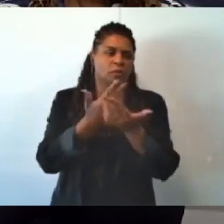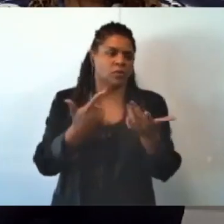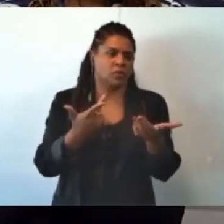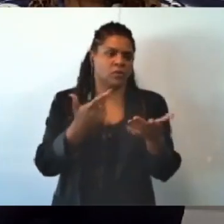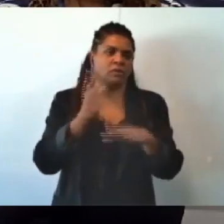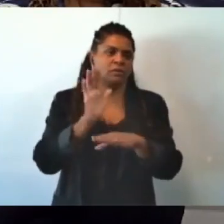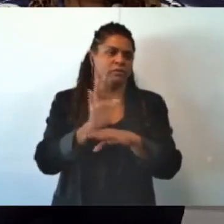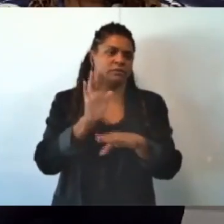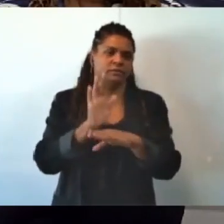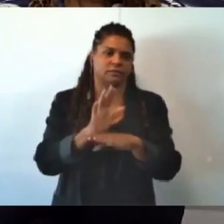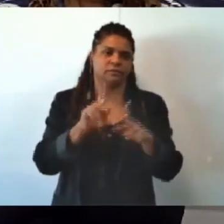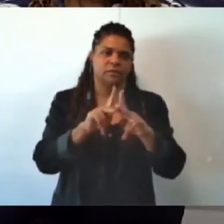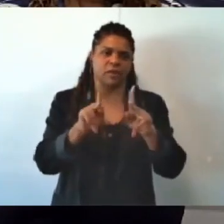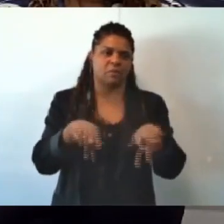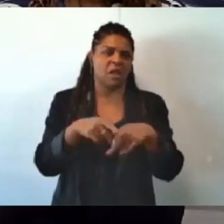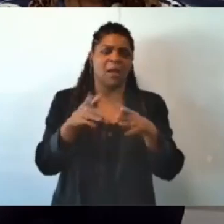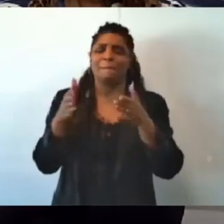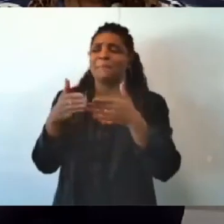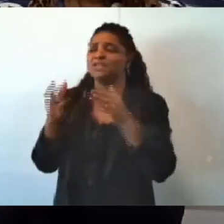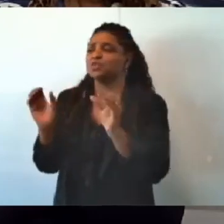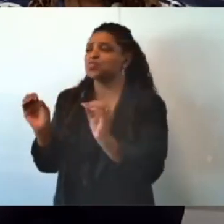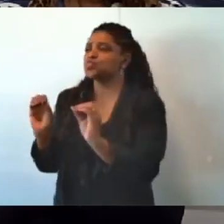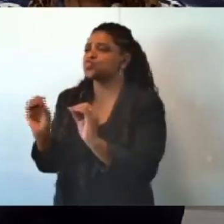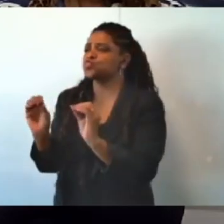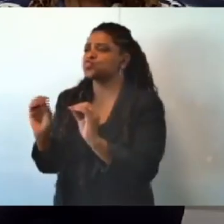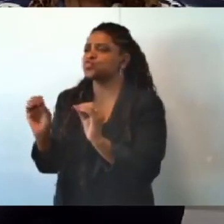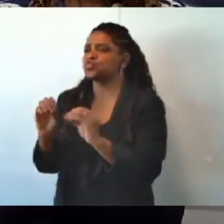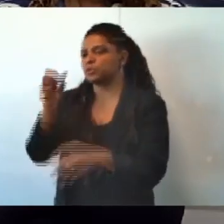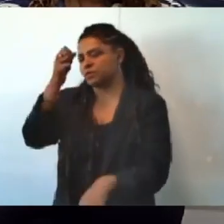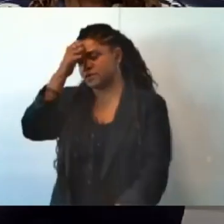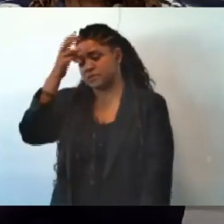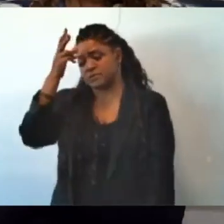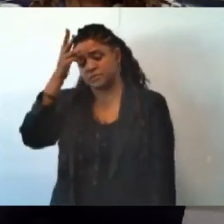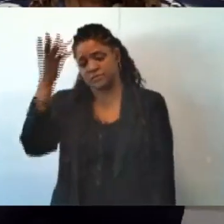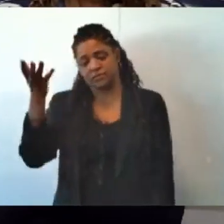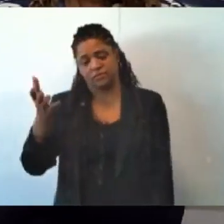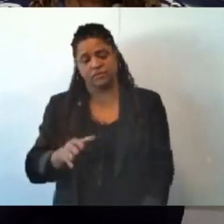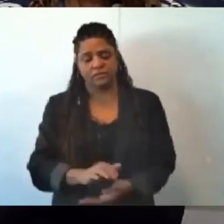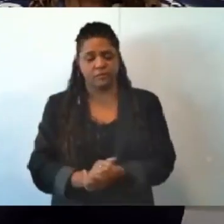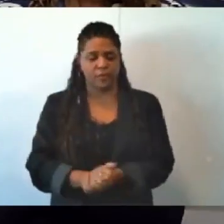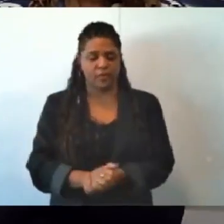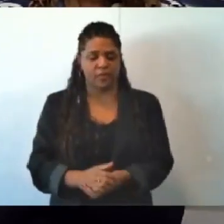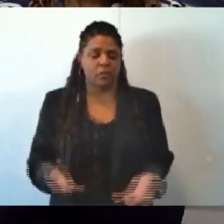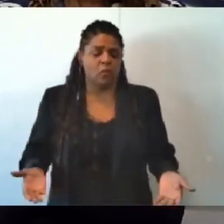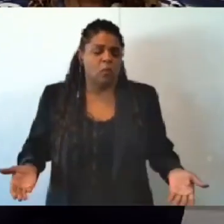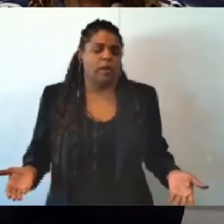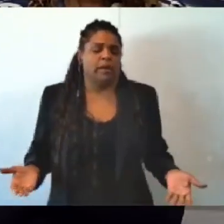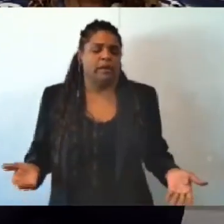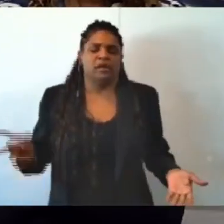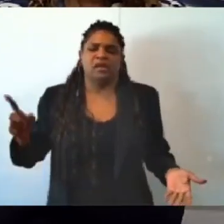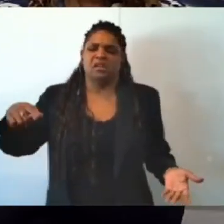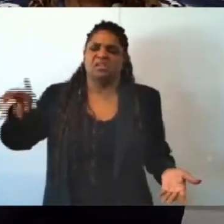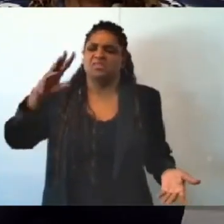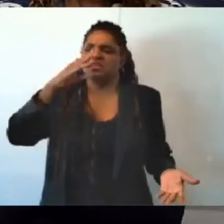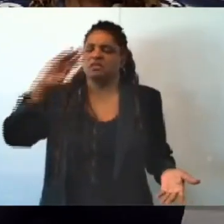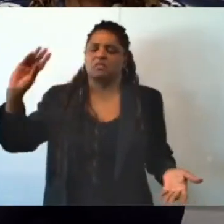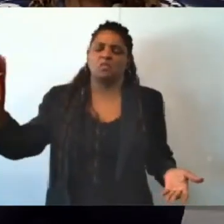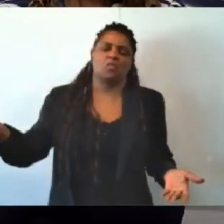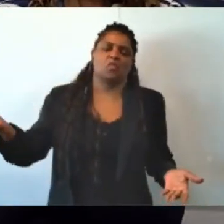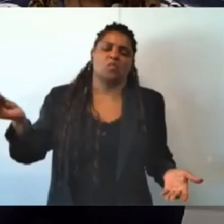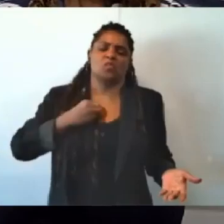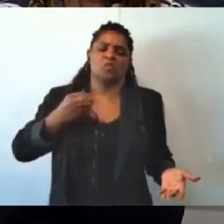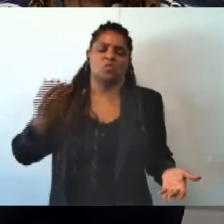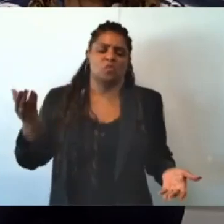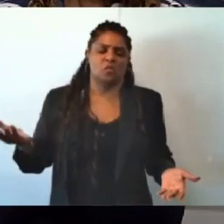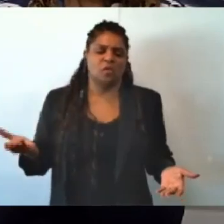pedi nada. Pô, eu não sou ouvido na minha rua,